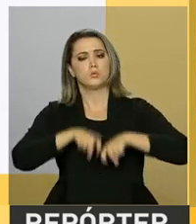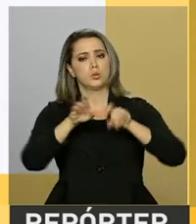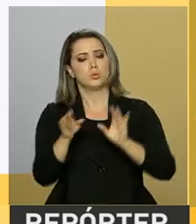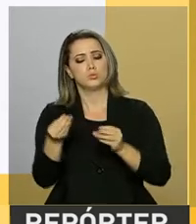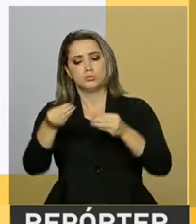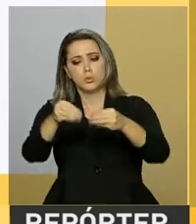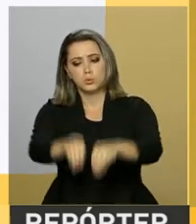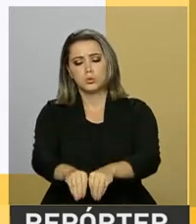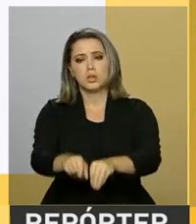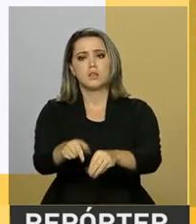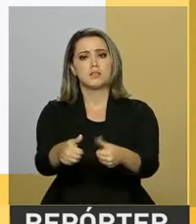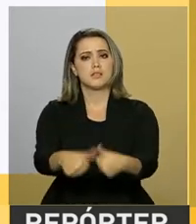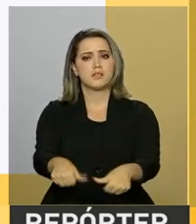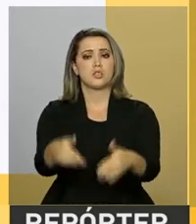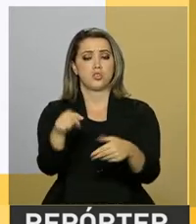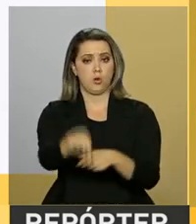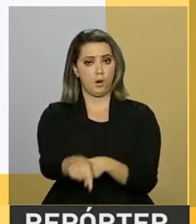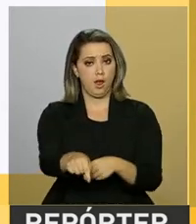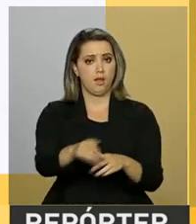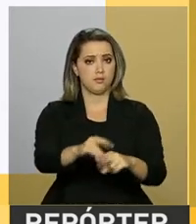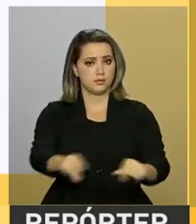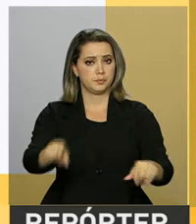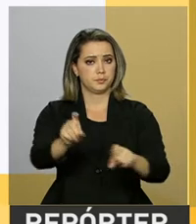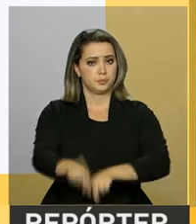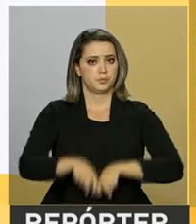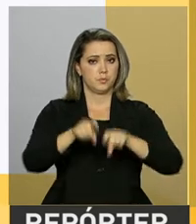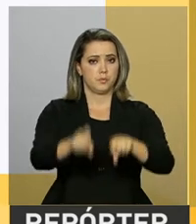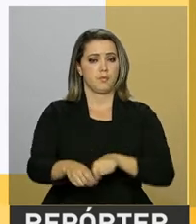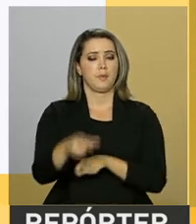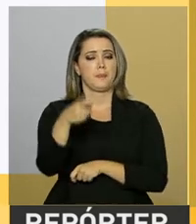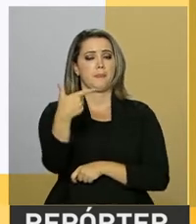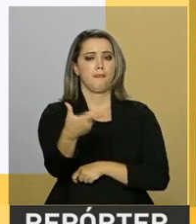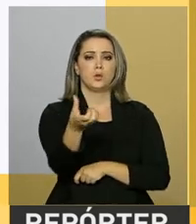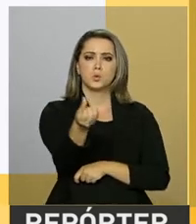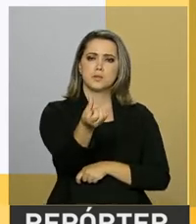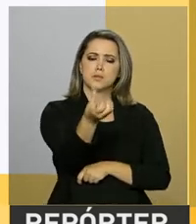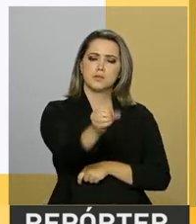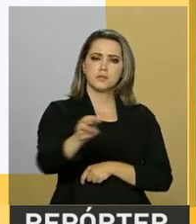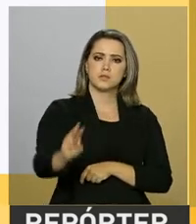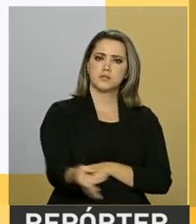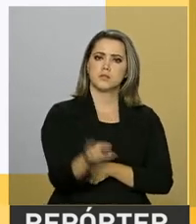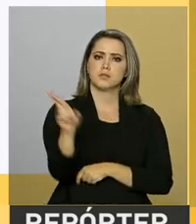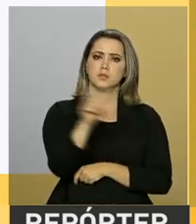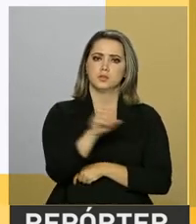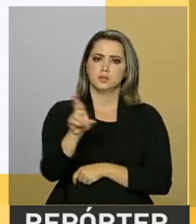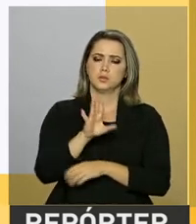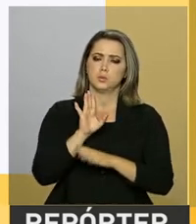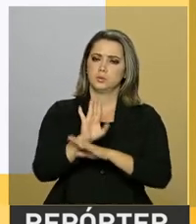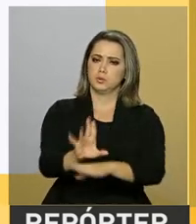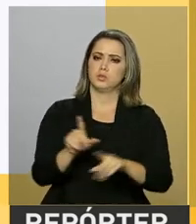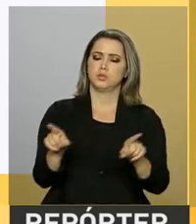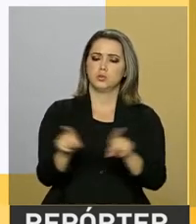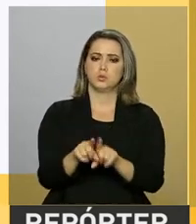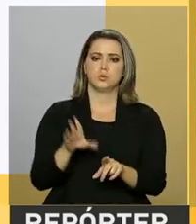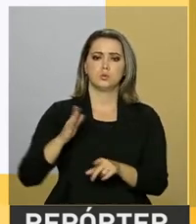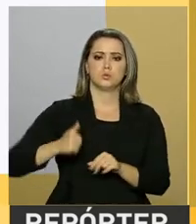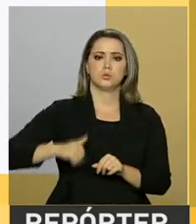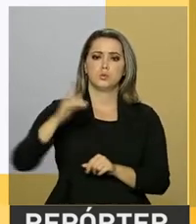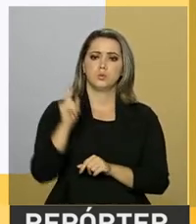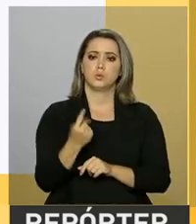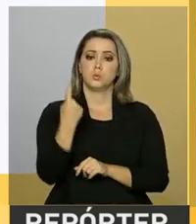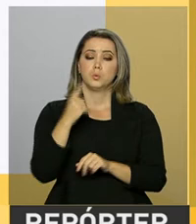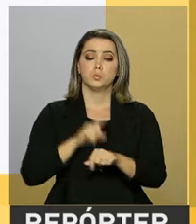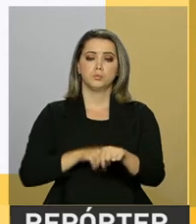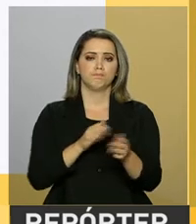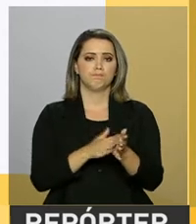investir inicialmente 266 milhões de reais nesse primeiro momento o que vai beneficiar também o primeiro